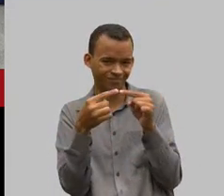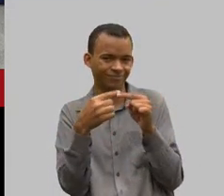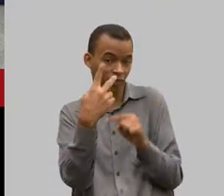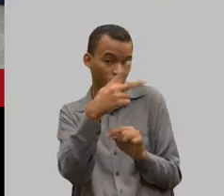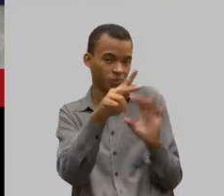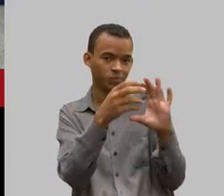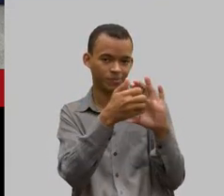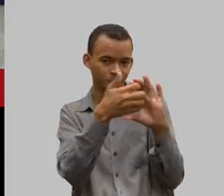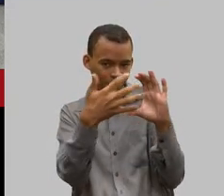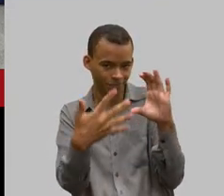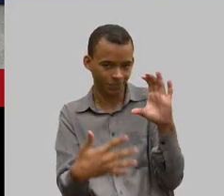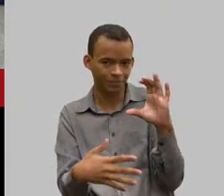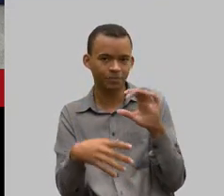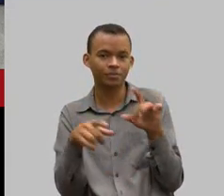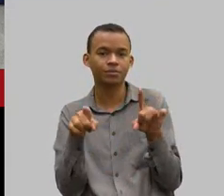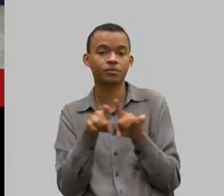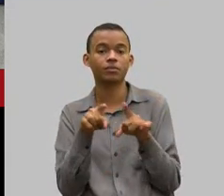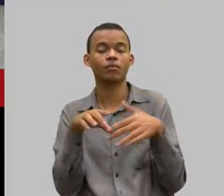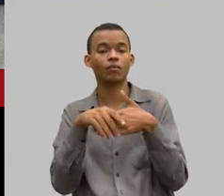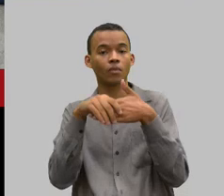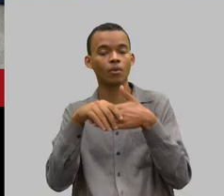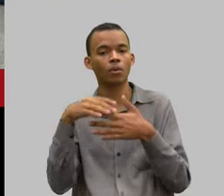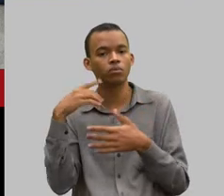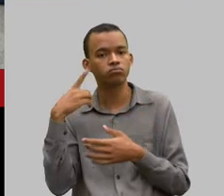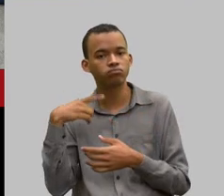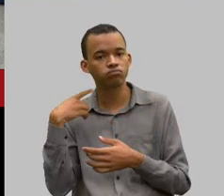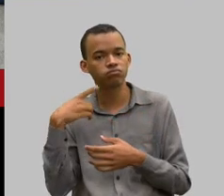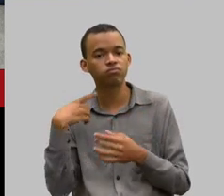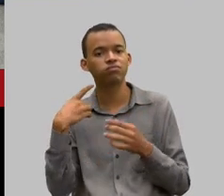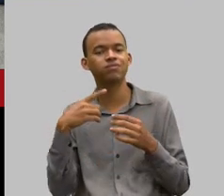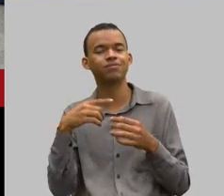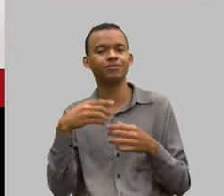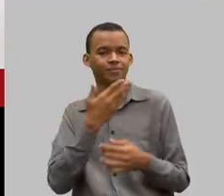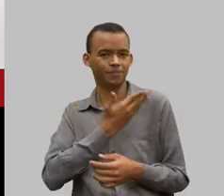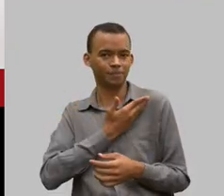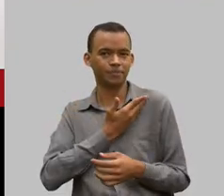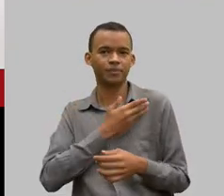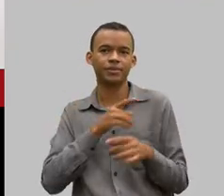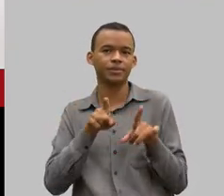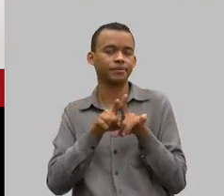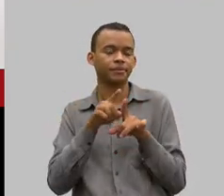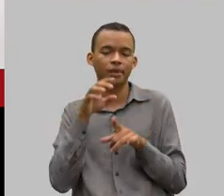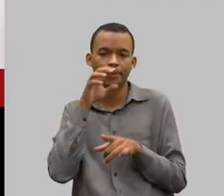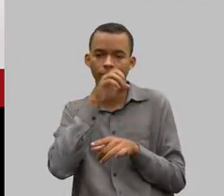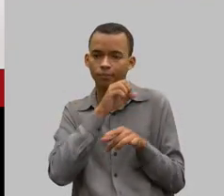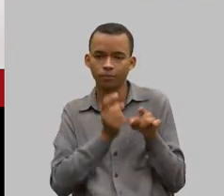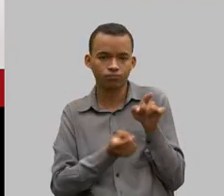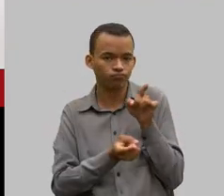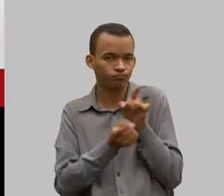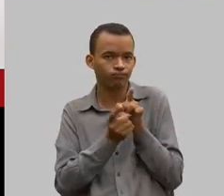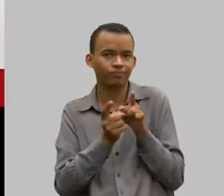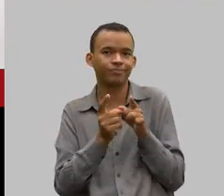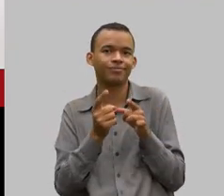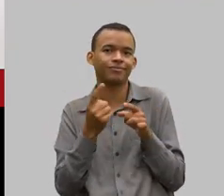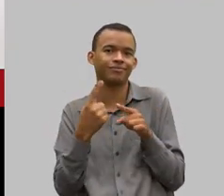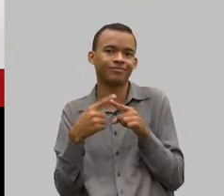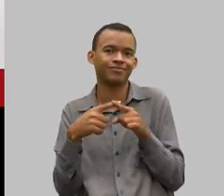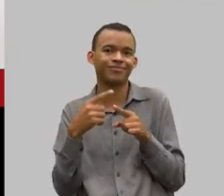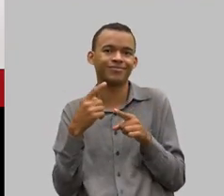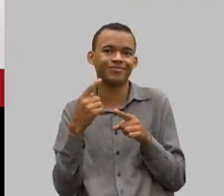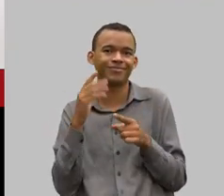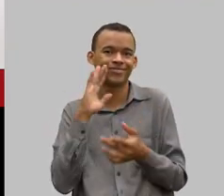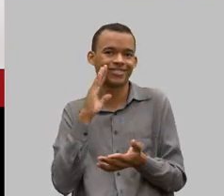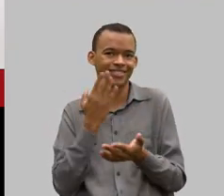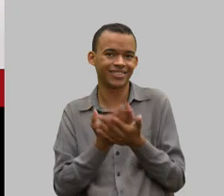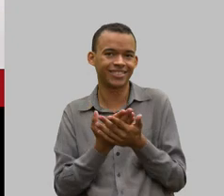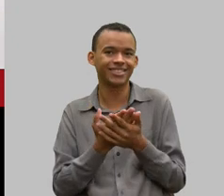cumprimentar os nossos colegas deputados e deputadas e rapidamente de forma muito breve porque acredito que eh os que